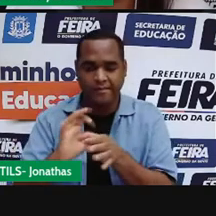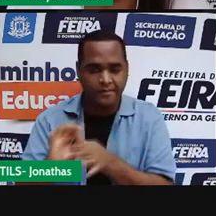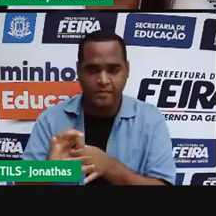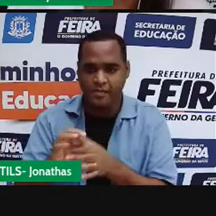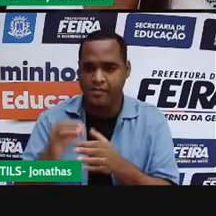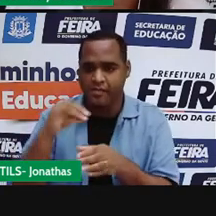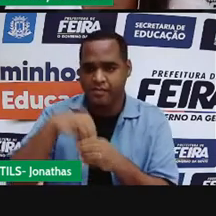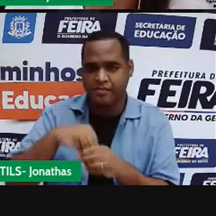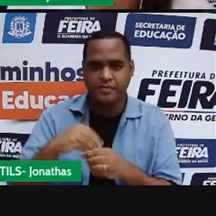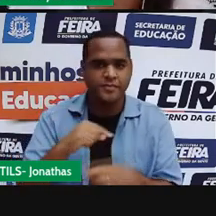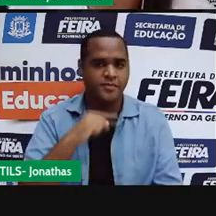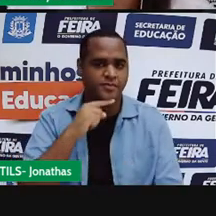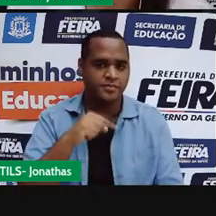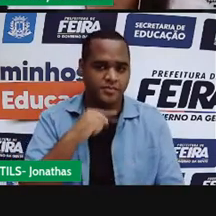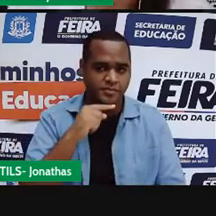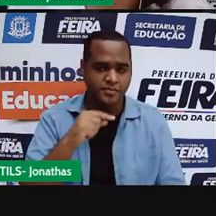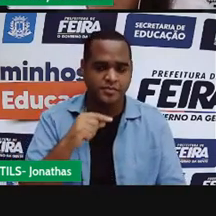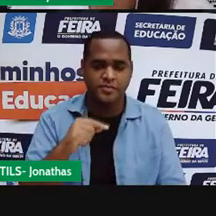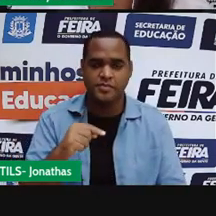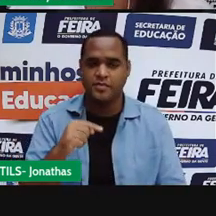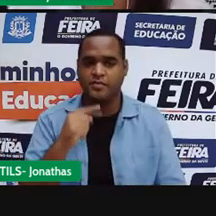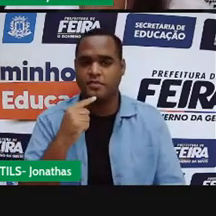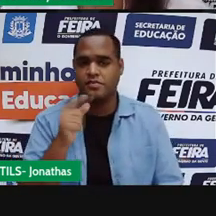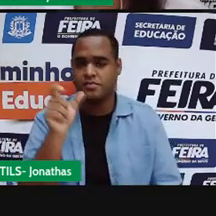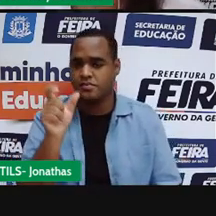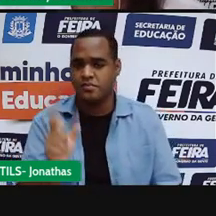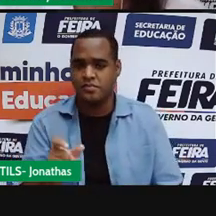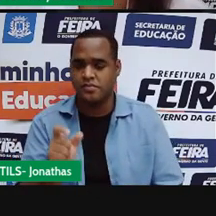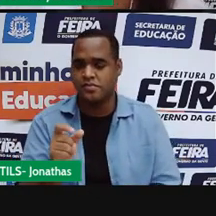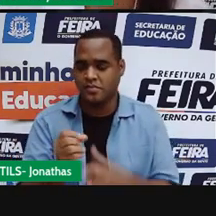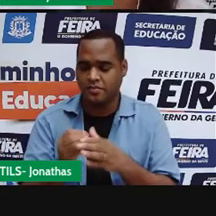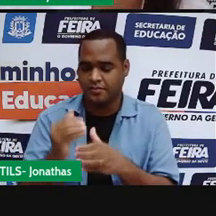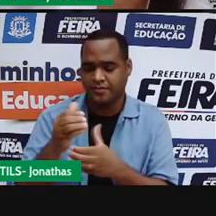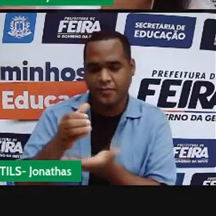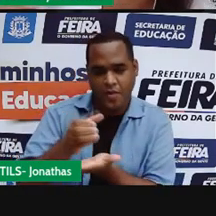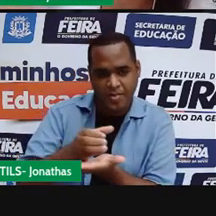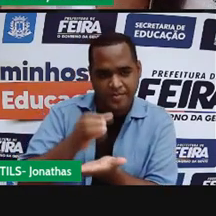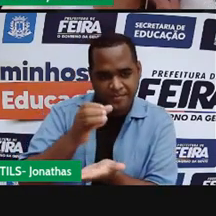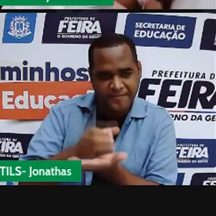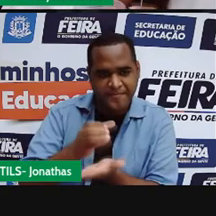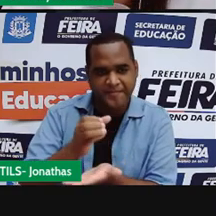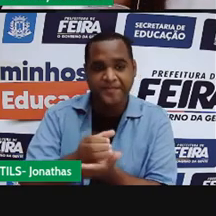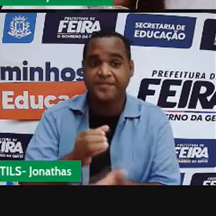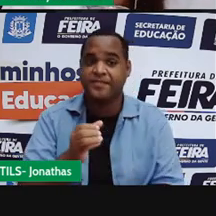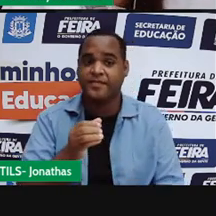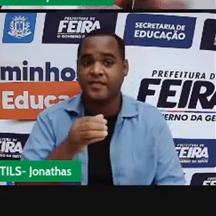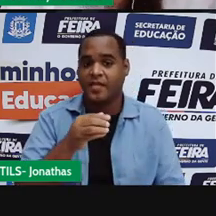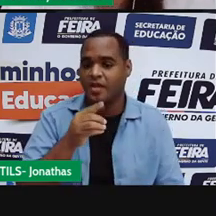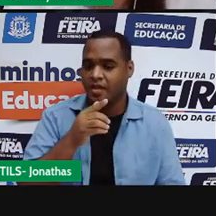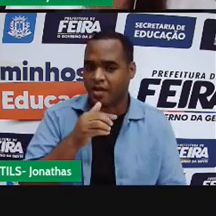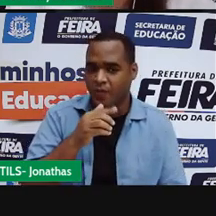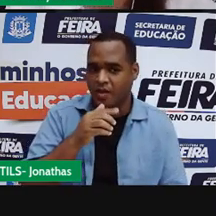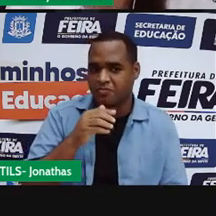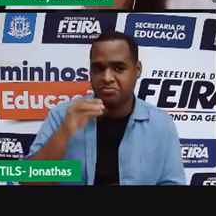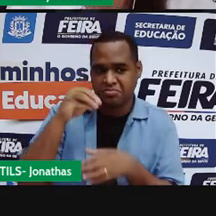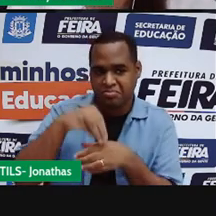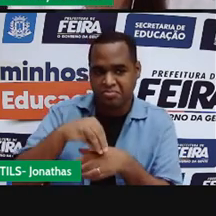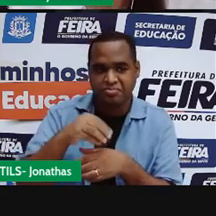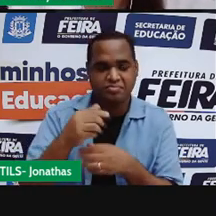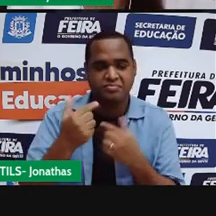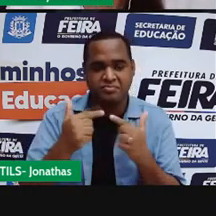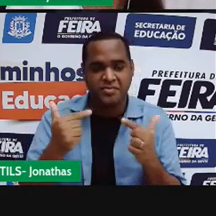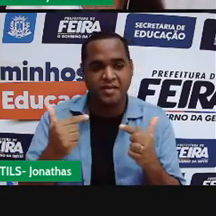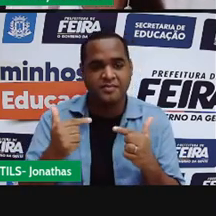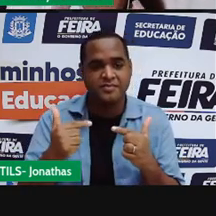mesmo tempo. Um exemplo que eu dei para vocês foi aquele exemplo do copo cheio. No meu caso aqui, eu tenho um copo, ele ainda não está cheio, né? Não está mais, na verdade,